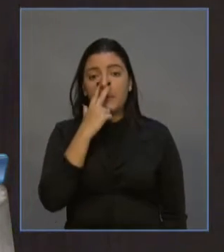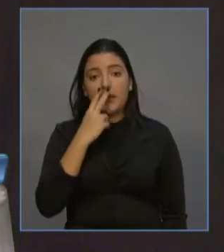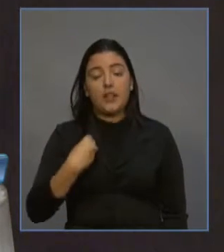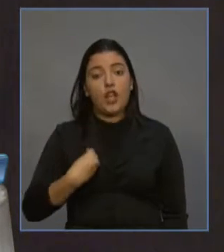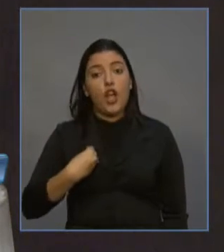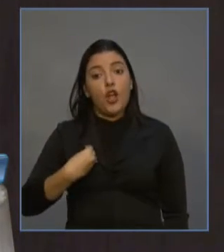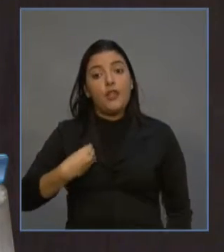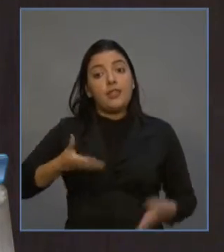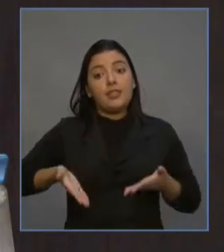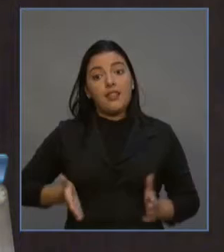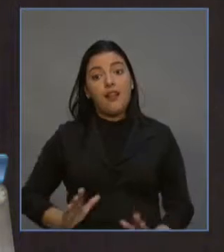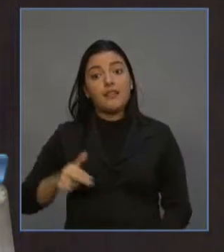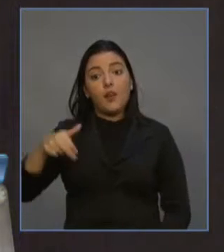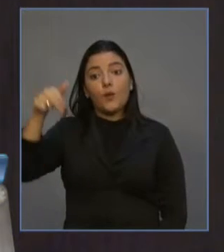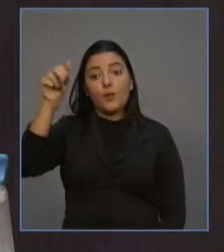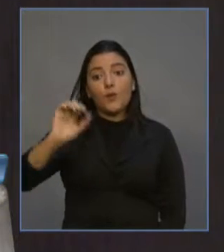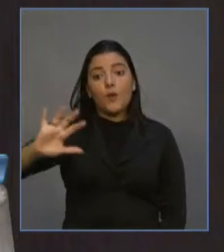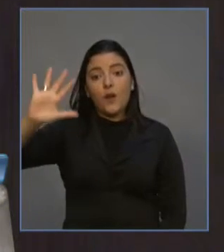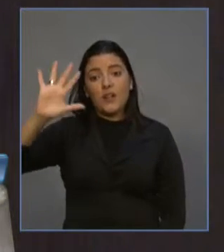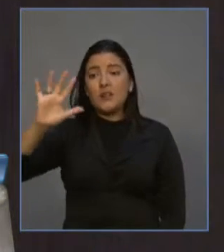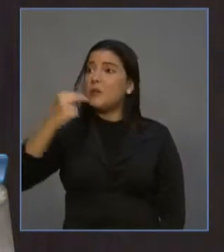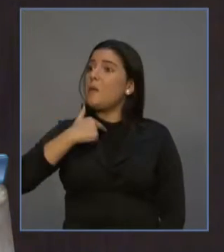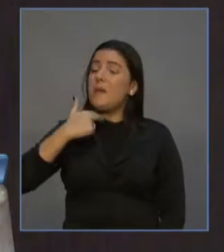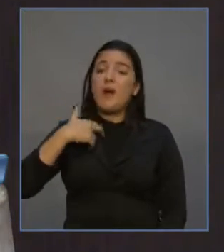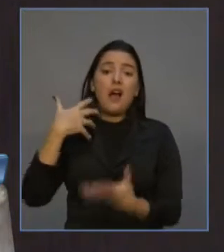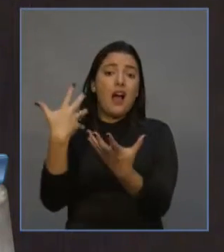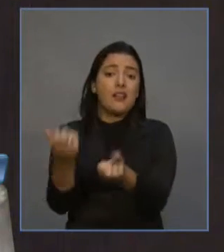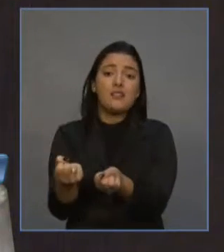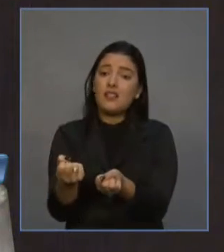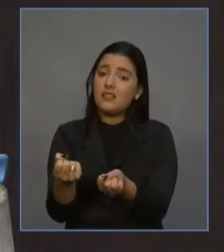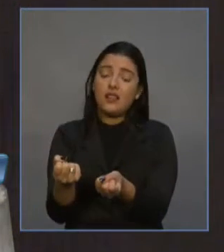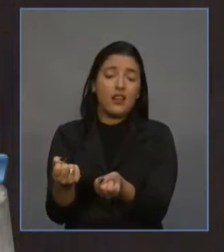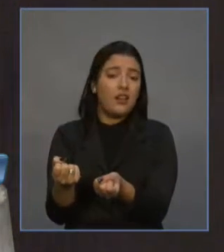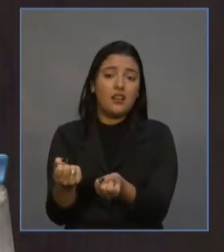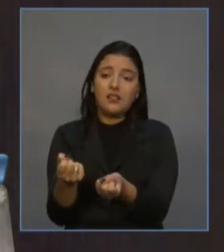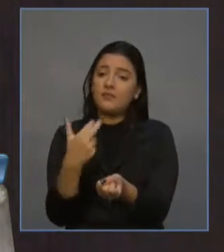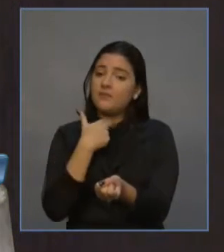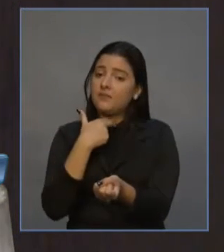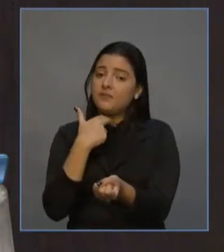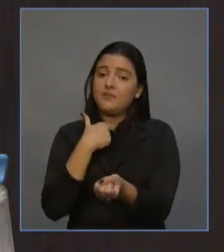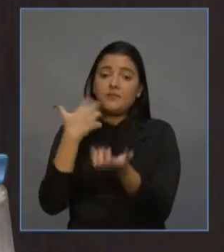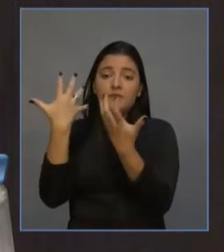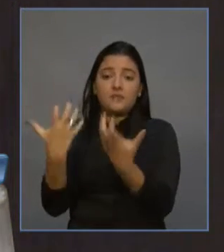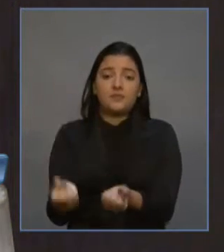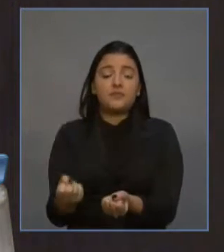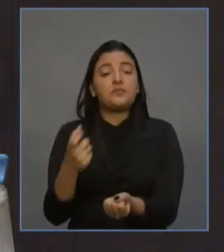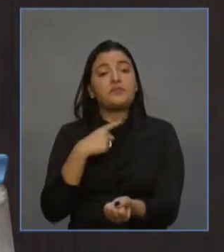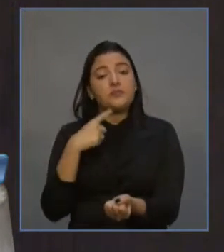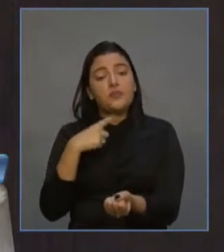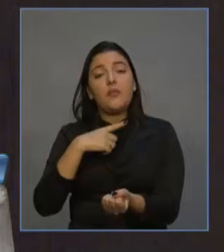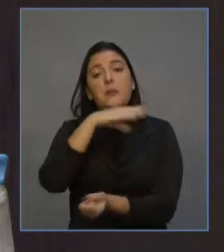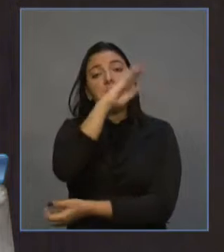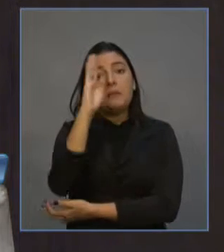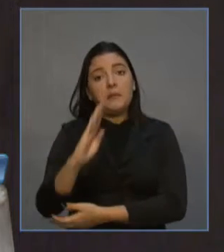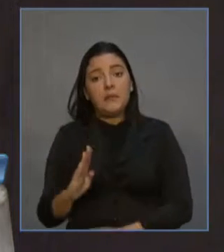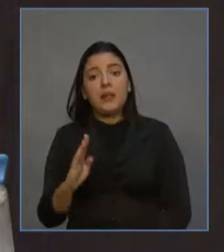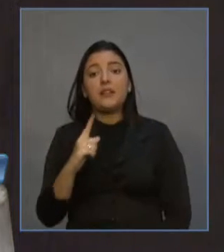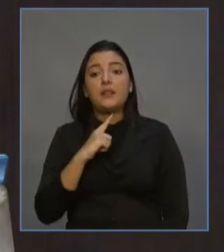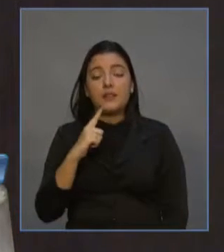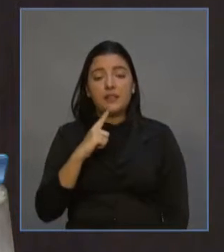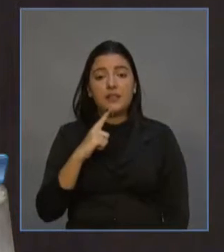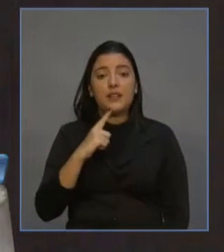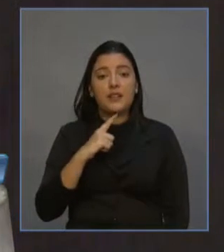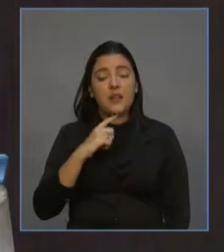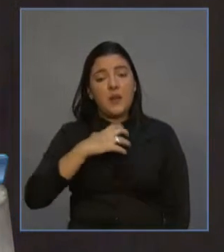de nordestinos, nós não podemos permitir que o que guie o Brasil seja